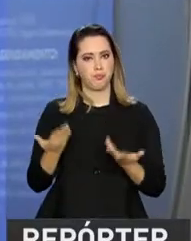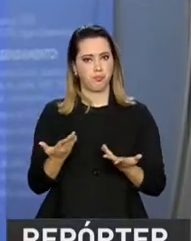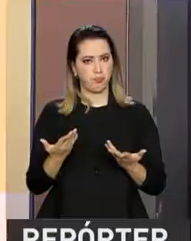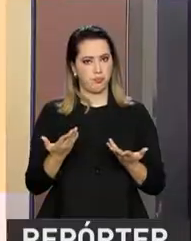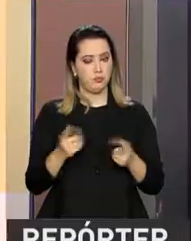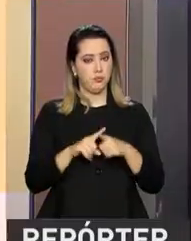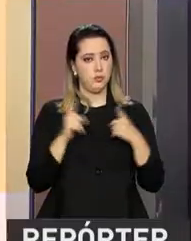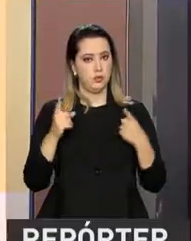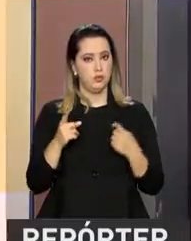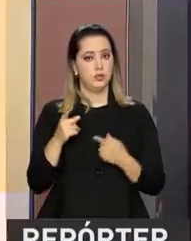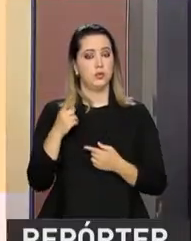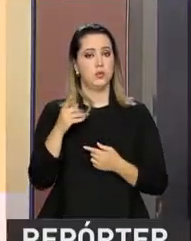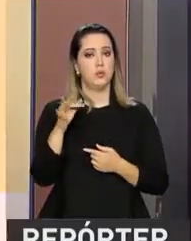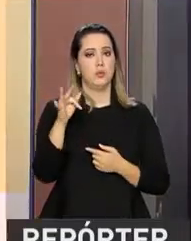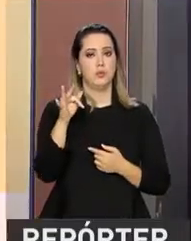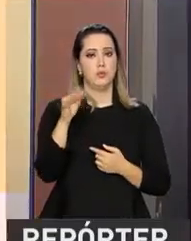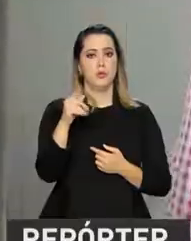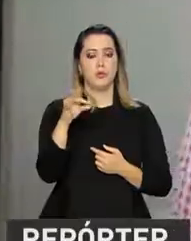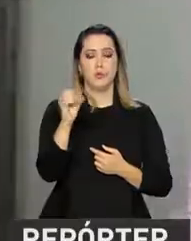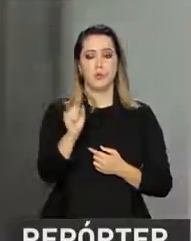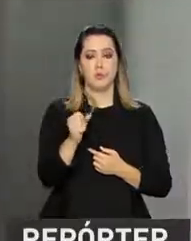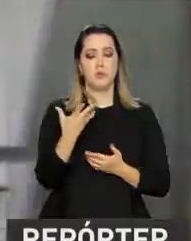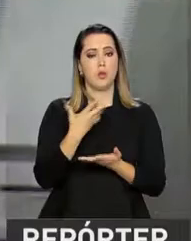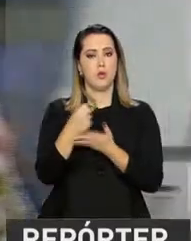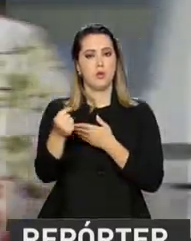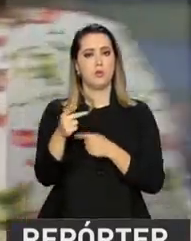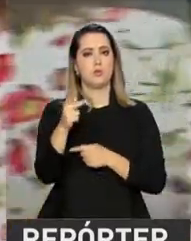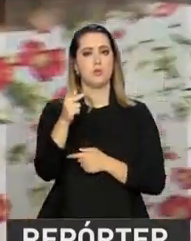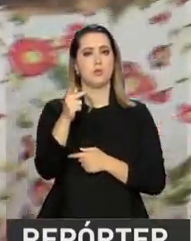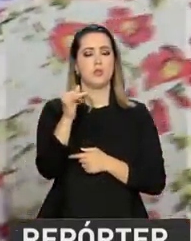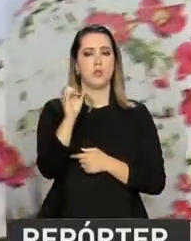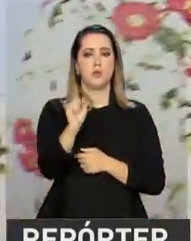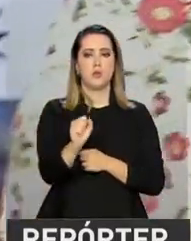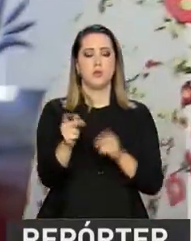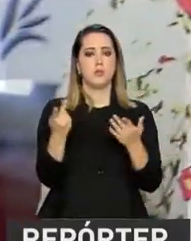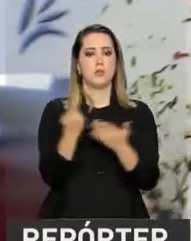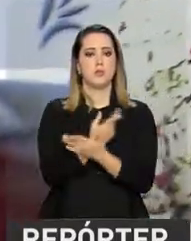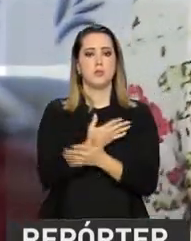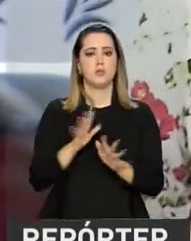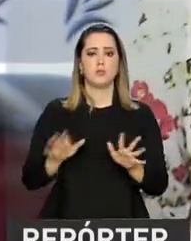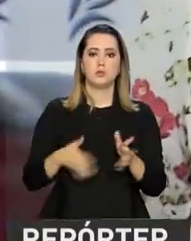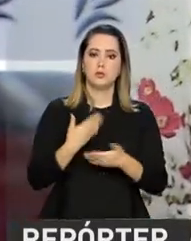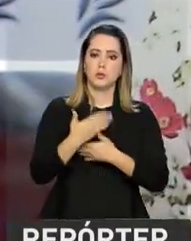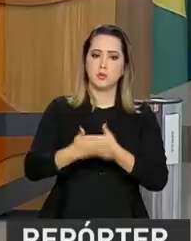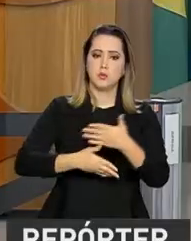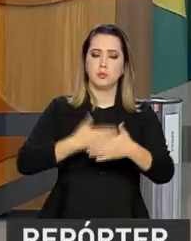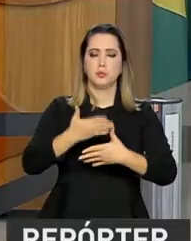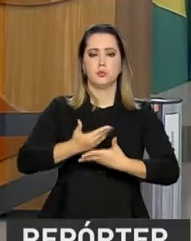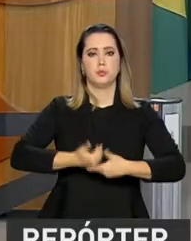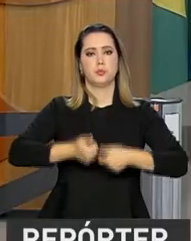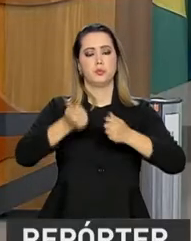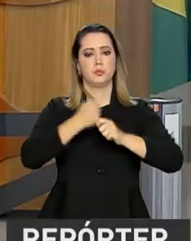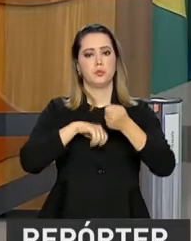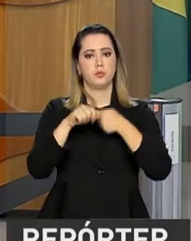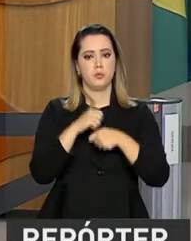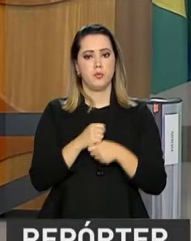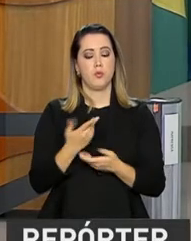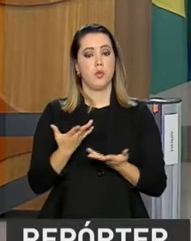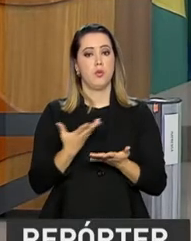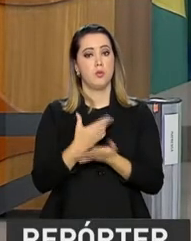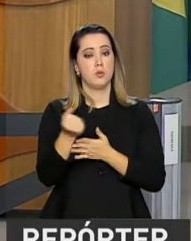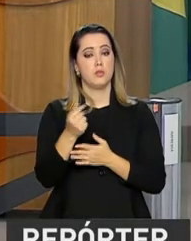do fgts o governo estima que o saque do pis pasep devem aquecer a economia o saque do pis pasep